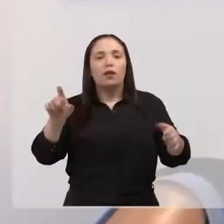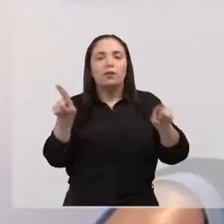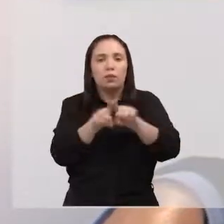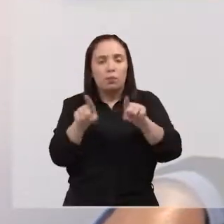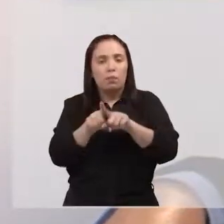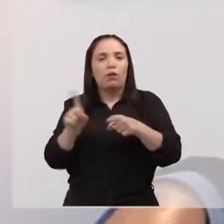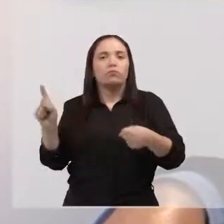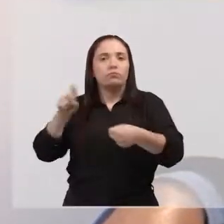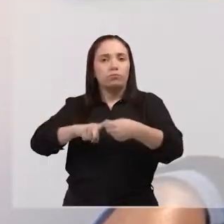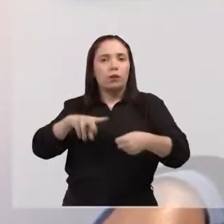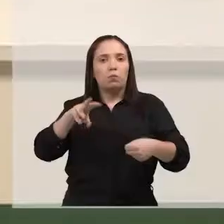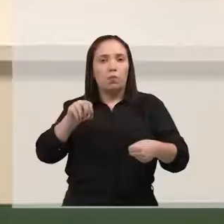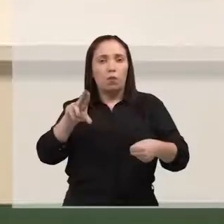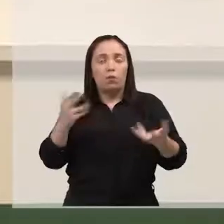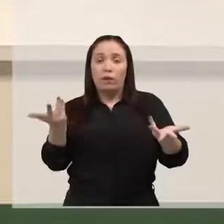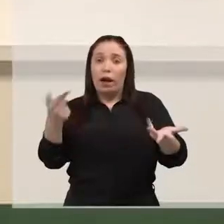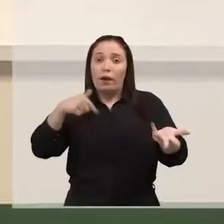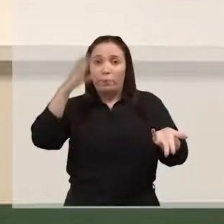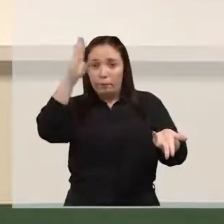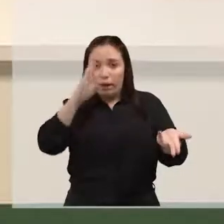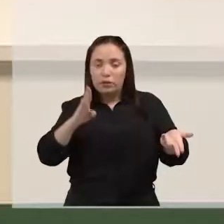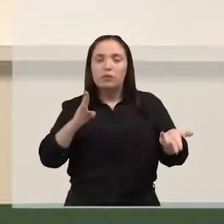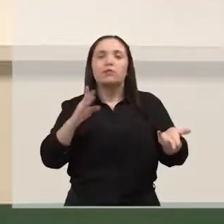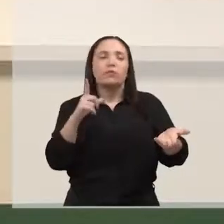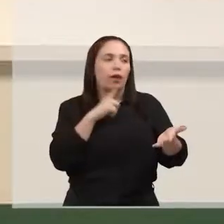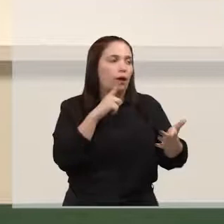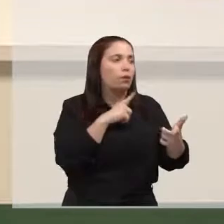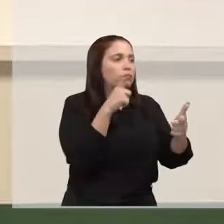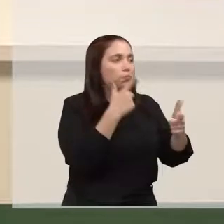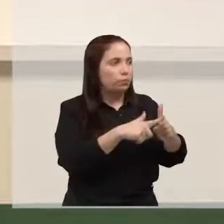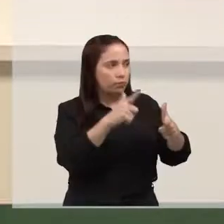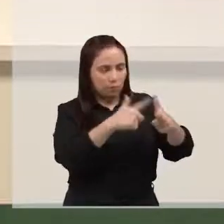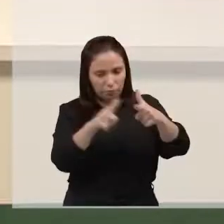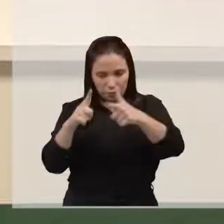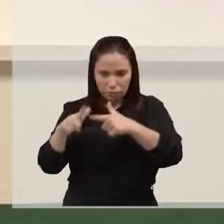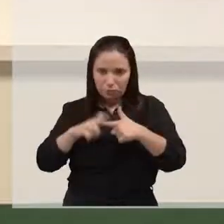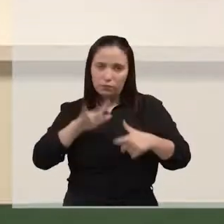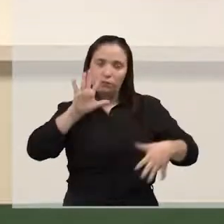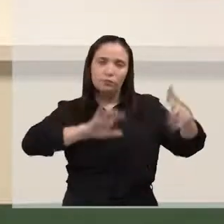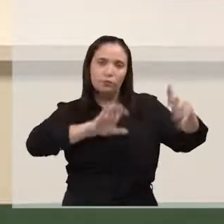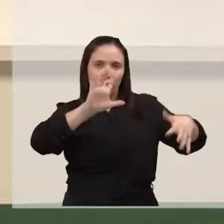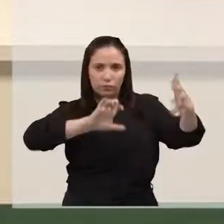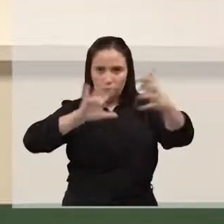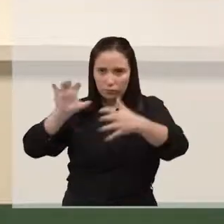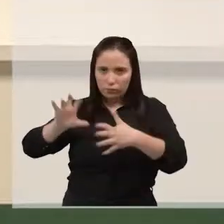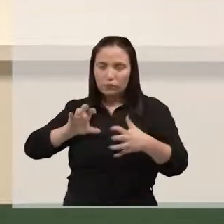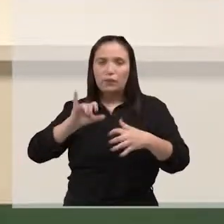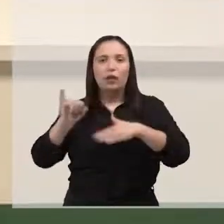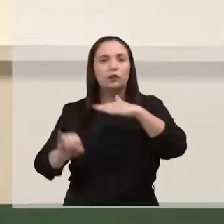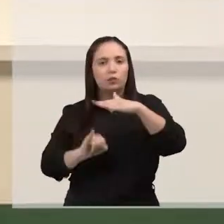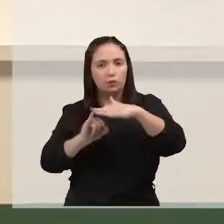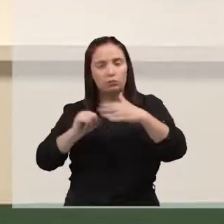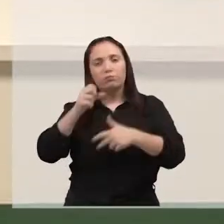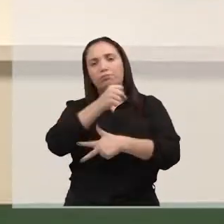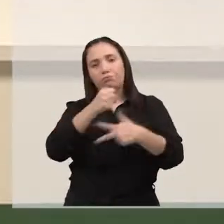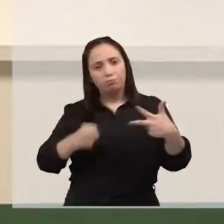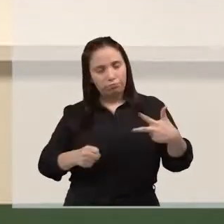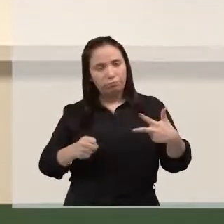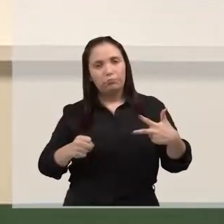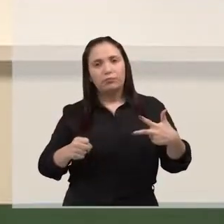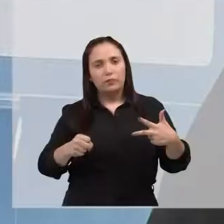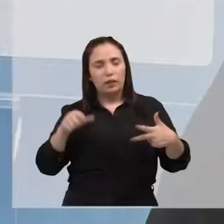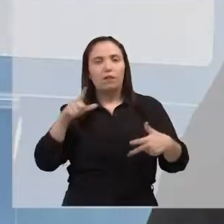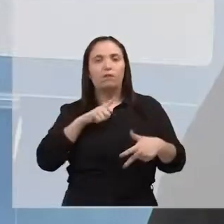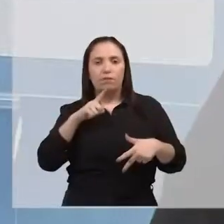brega. Aí o Brasil está no impasse. Aí nós criamos um imbróglio jurídico institucional. Aí o Estado Democrático de Direito vai por